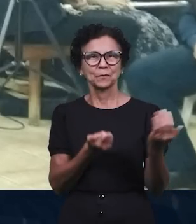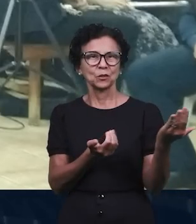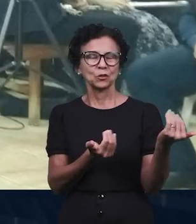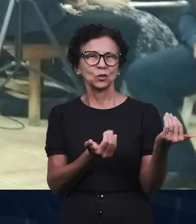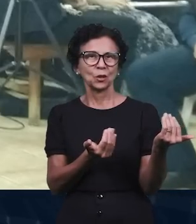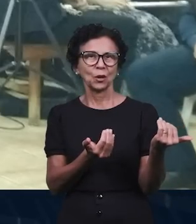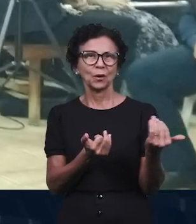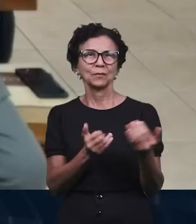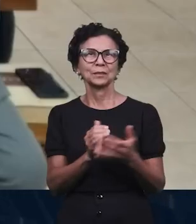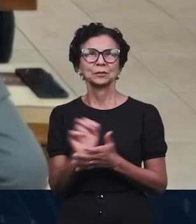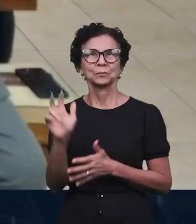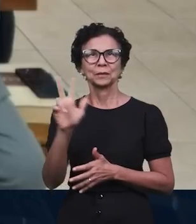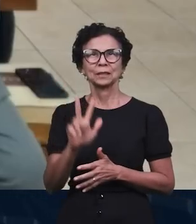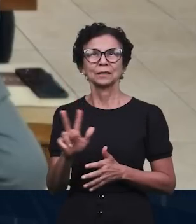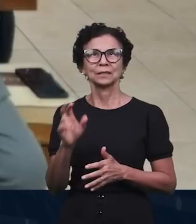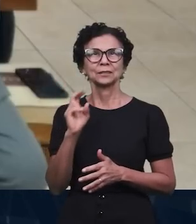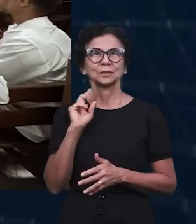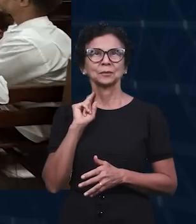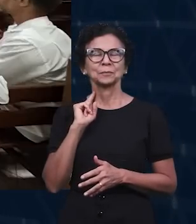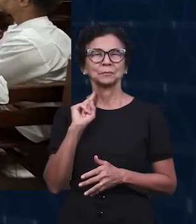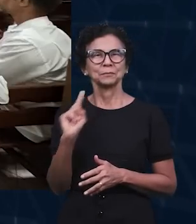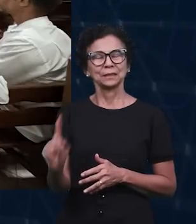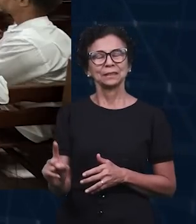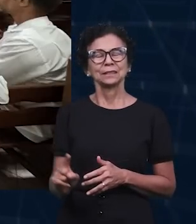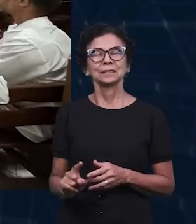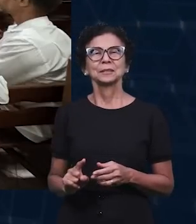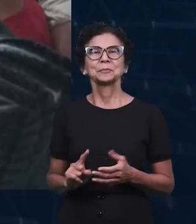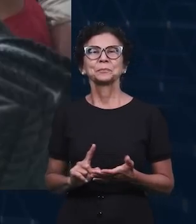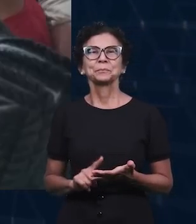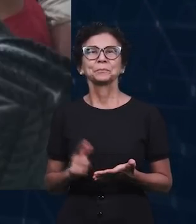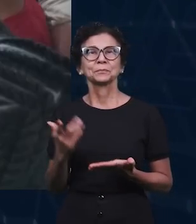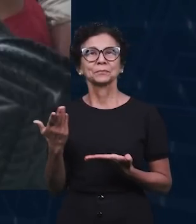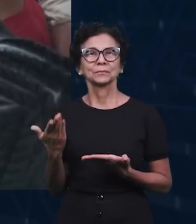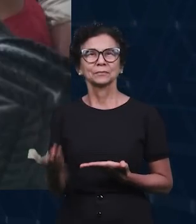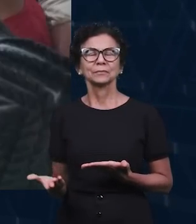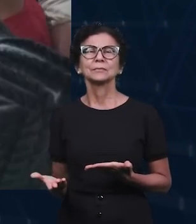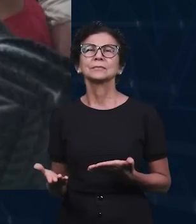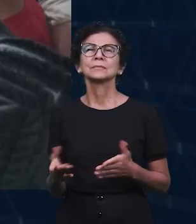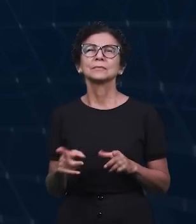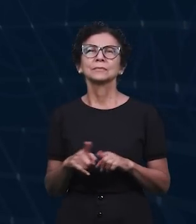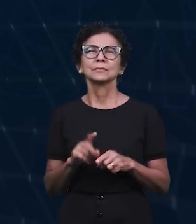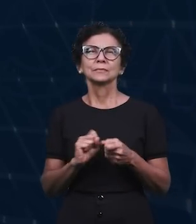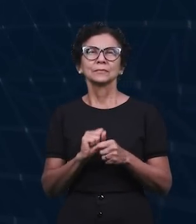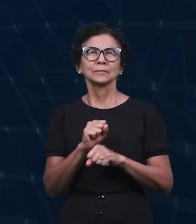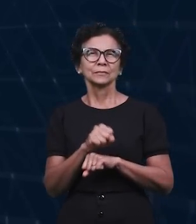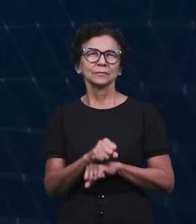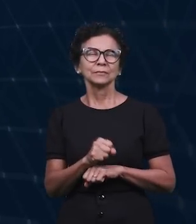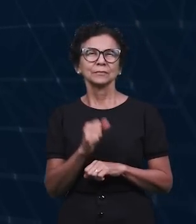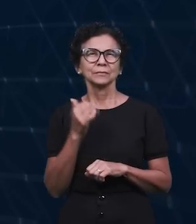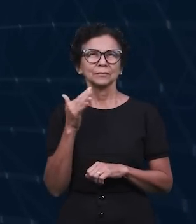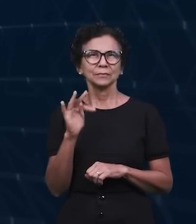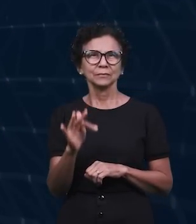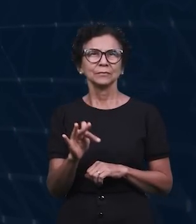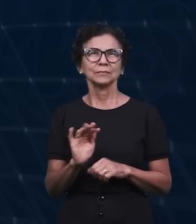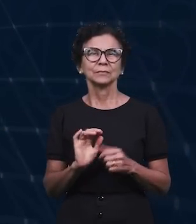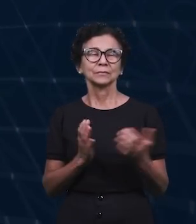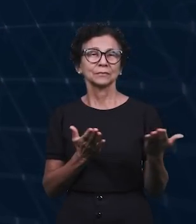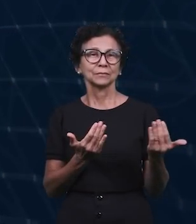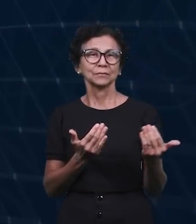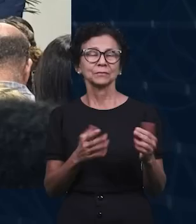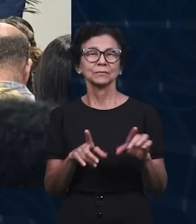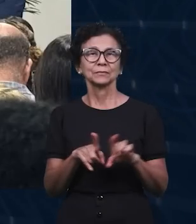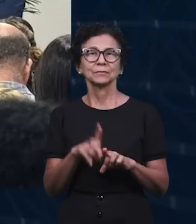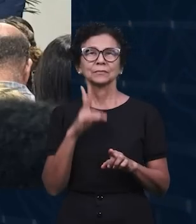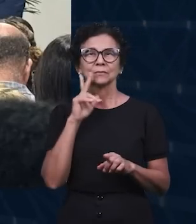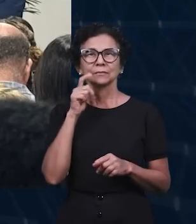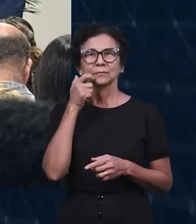em Uberlândia, Minas Gerais. Na cidade de Conselheiro Pena, tivemos um mini seminário com os jovens e também uma ceia